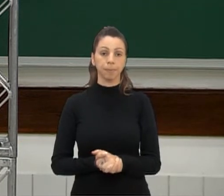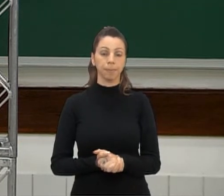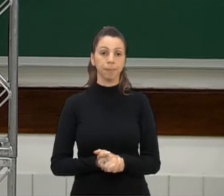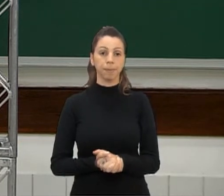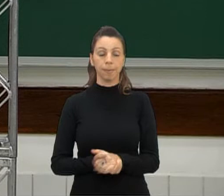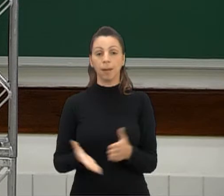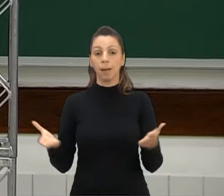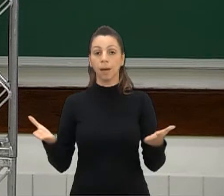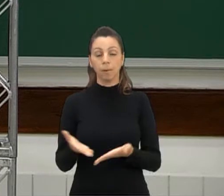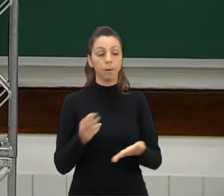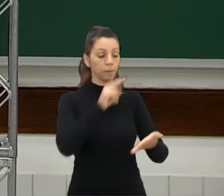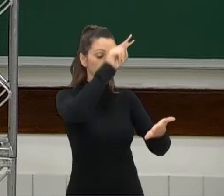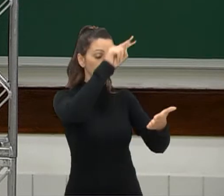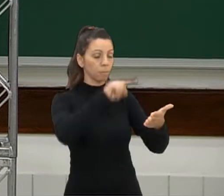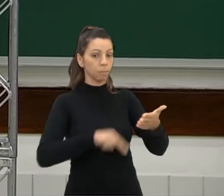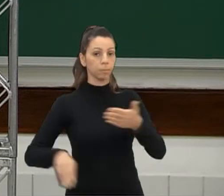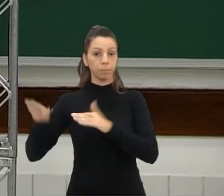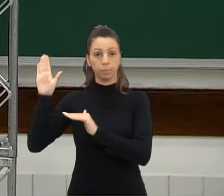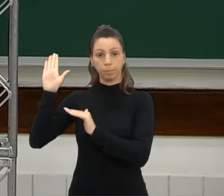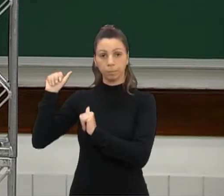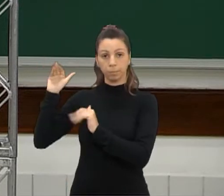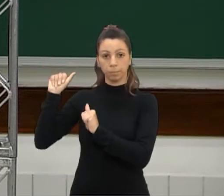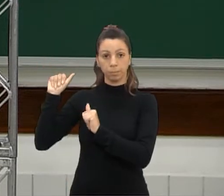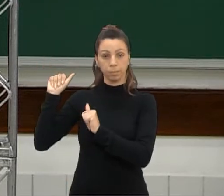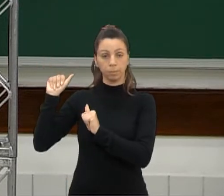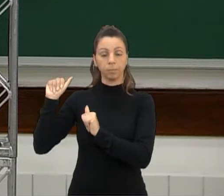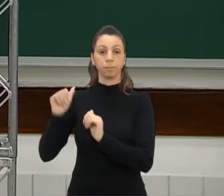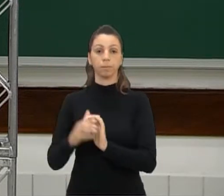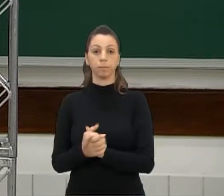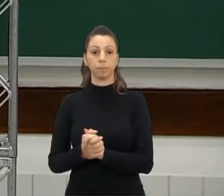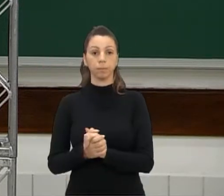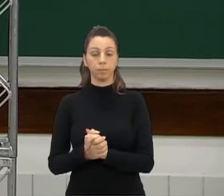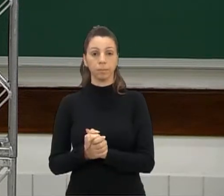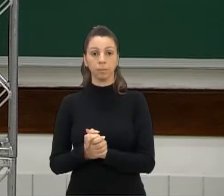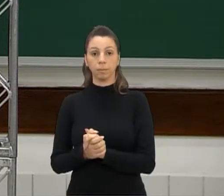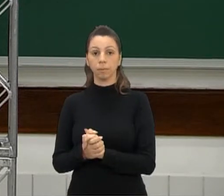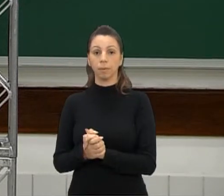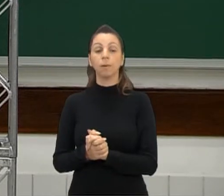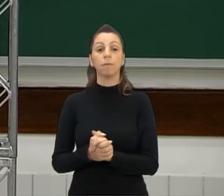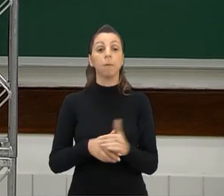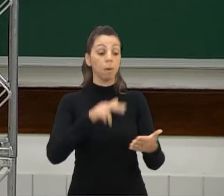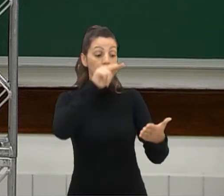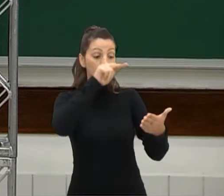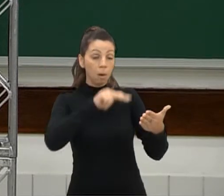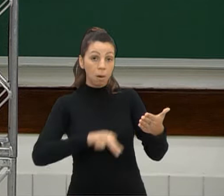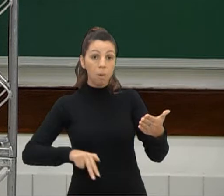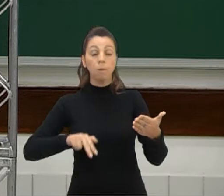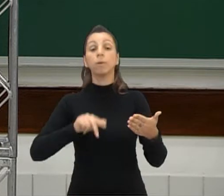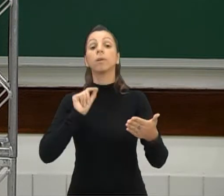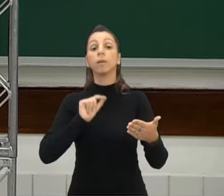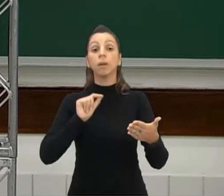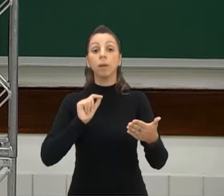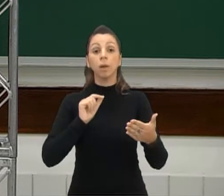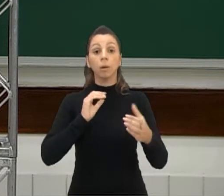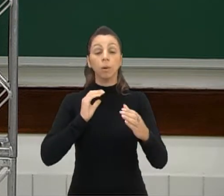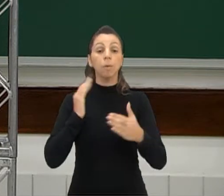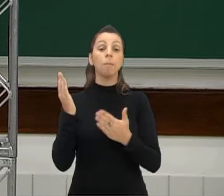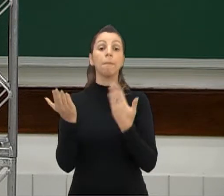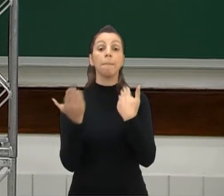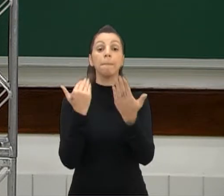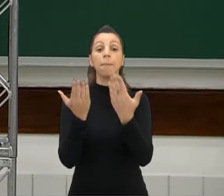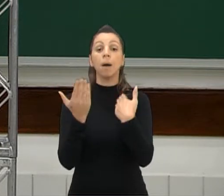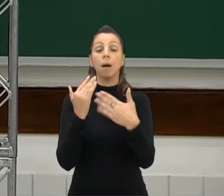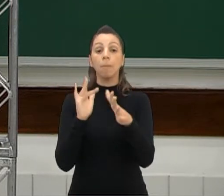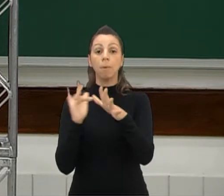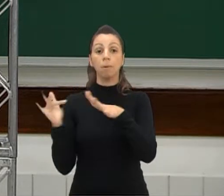uma conversa em um chat de la rede. Ou seja, nós vamos ler uma conversa no chat da rede. Ok? Vamos